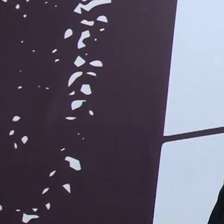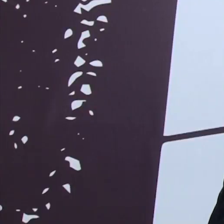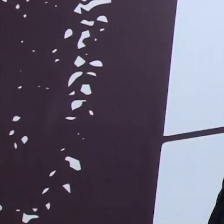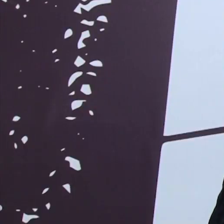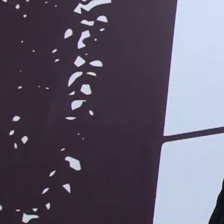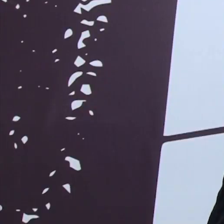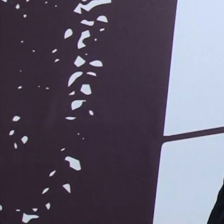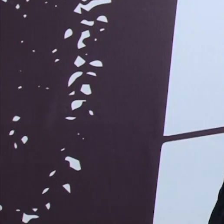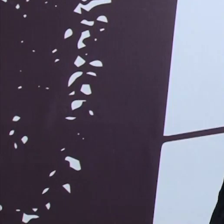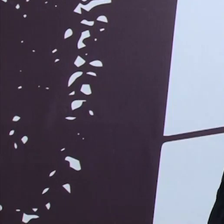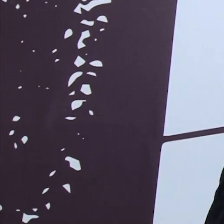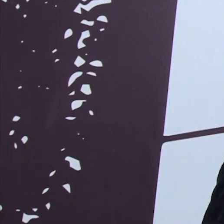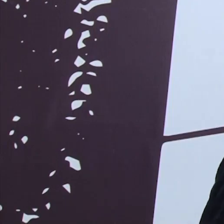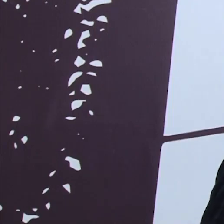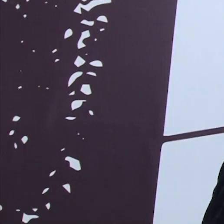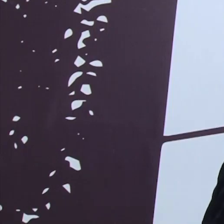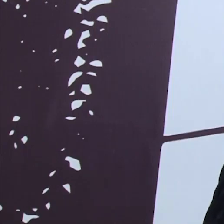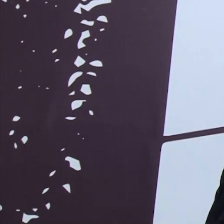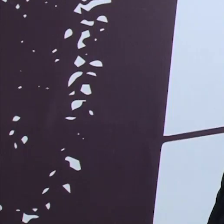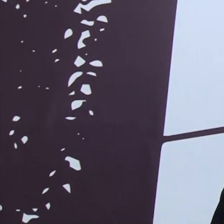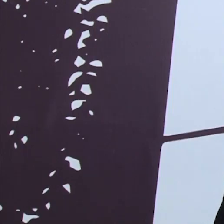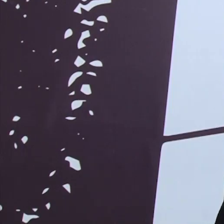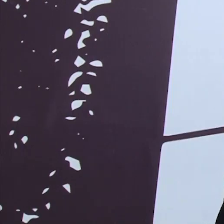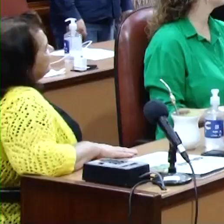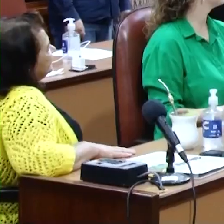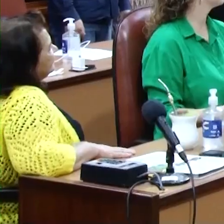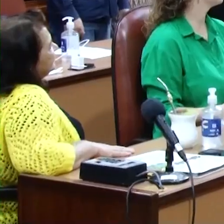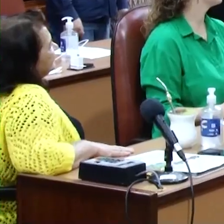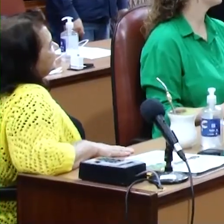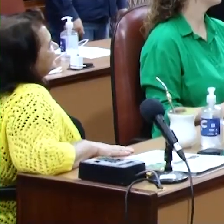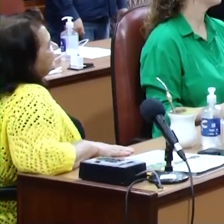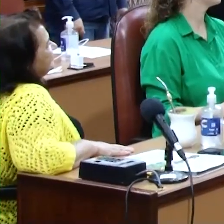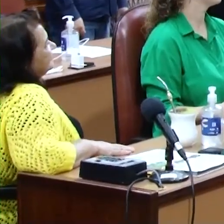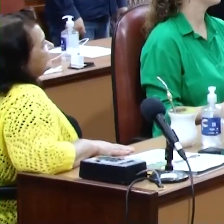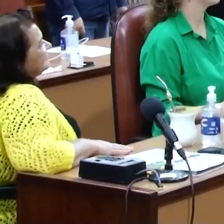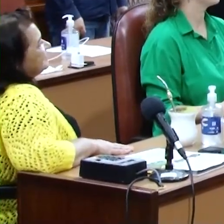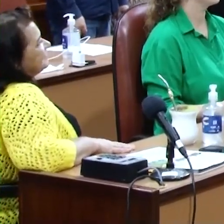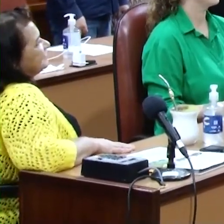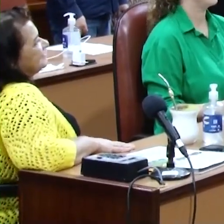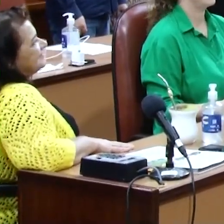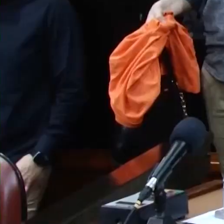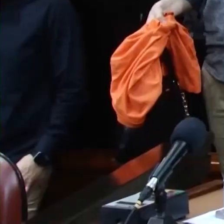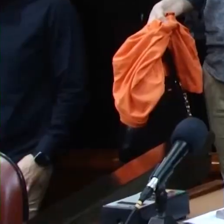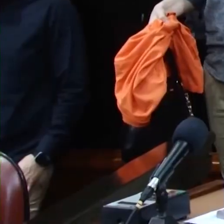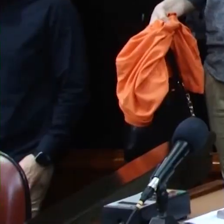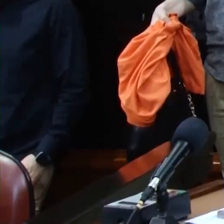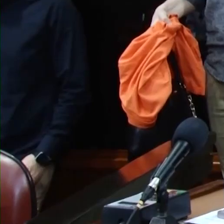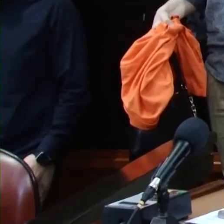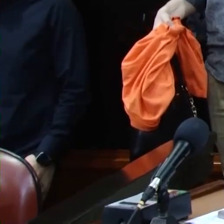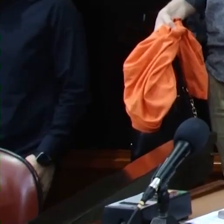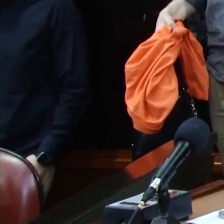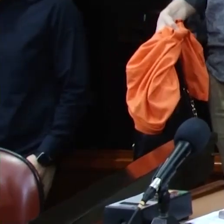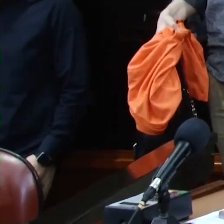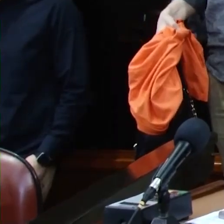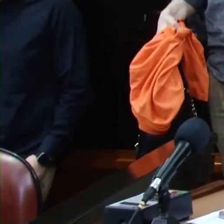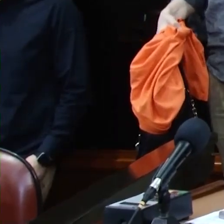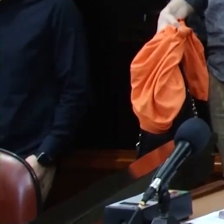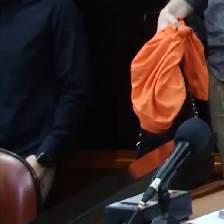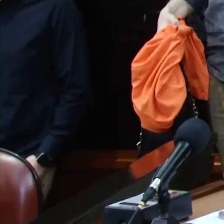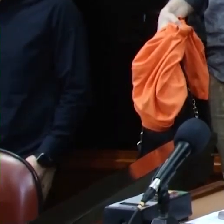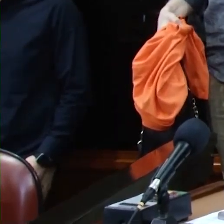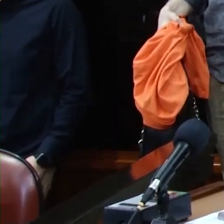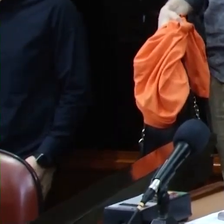forma de equilibrar as forças também, porque a força do homem ela é importante. O homem ele é mais focado, a mulher tem uma visão